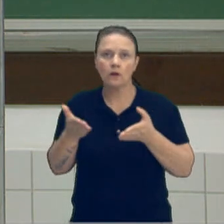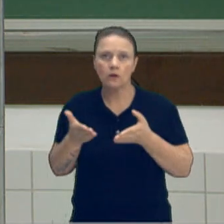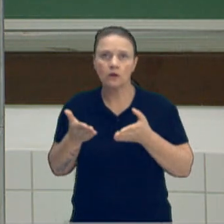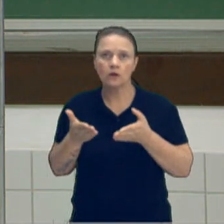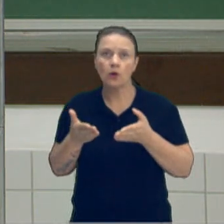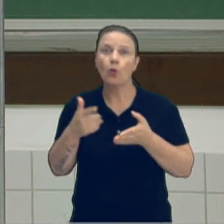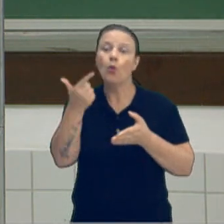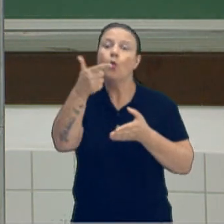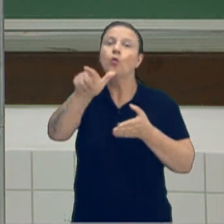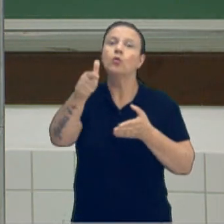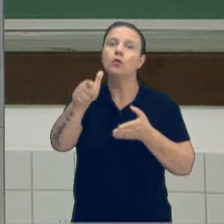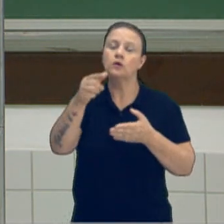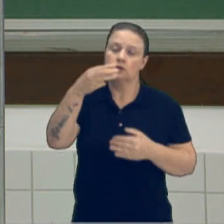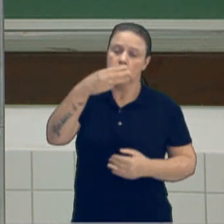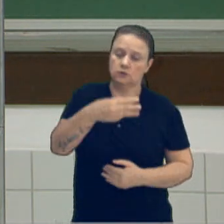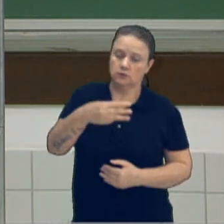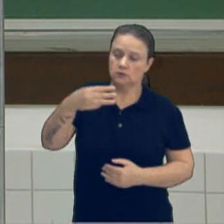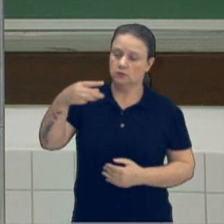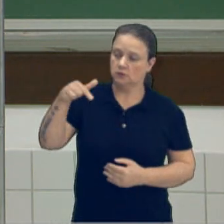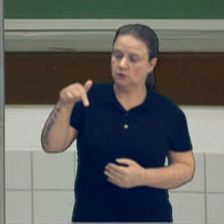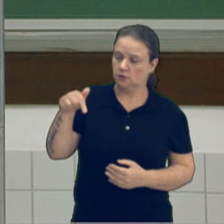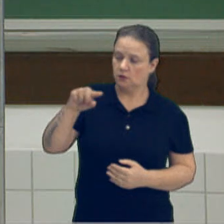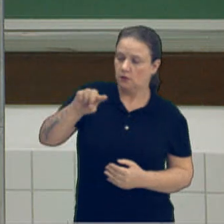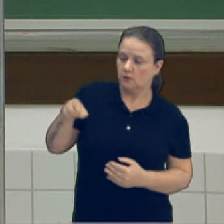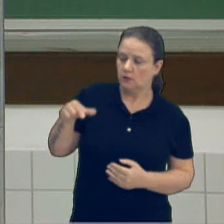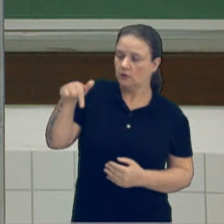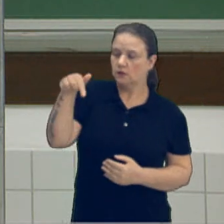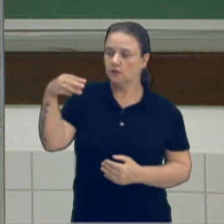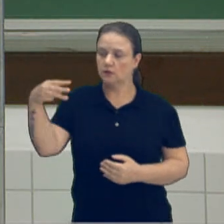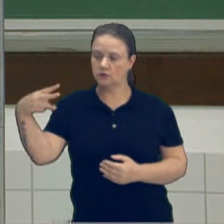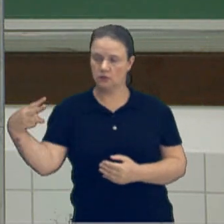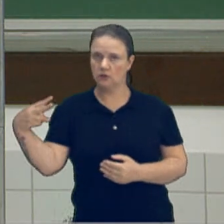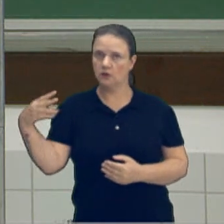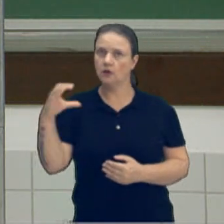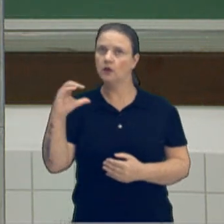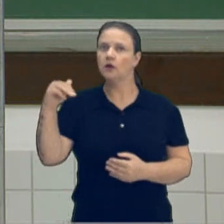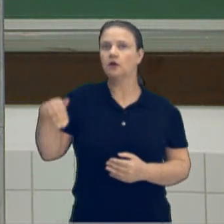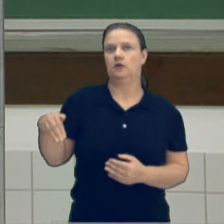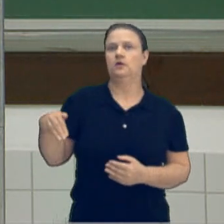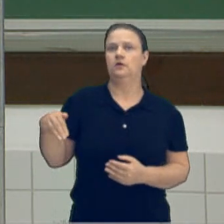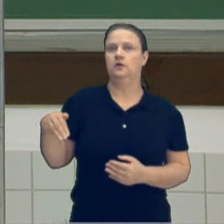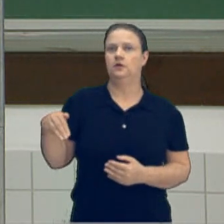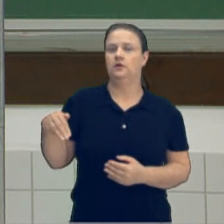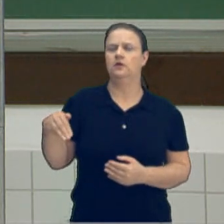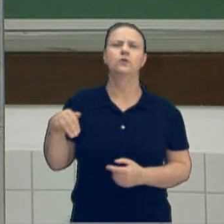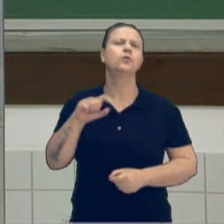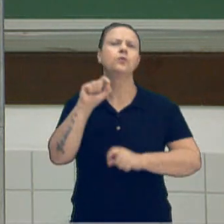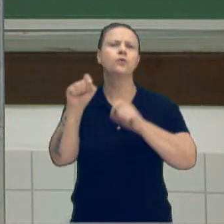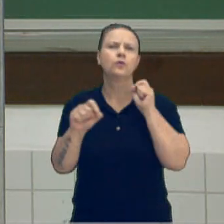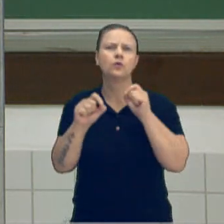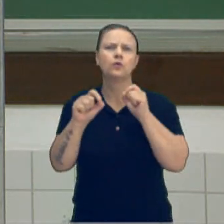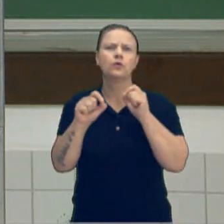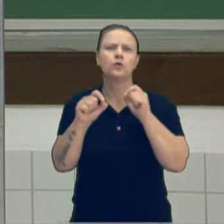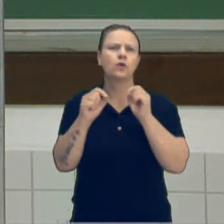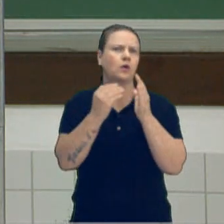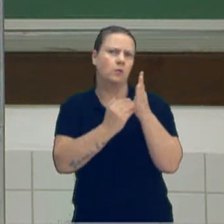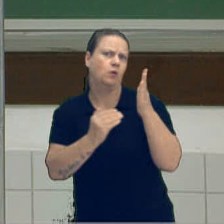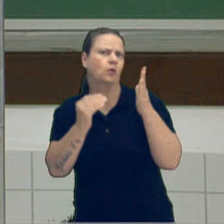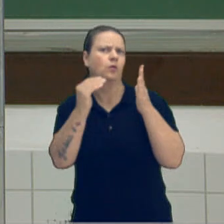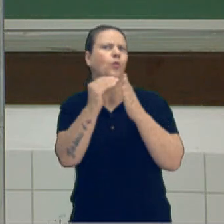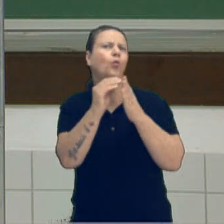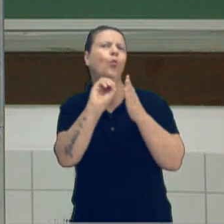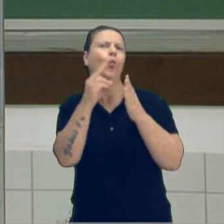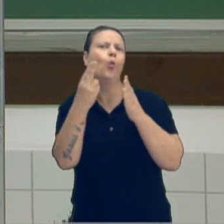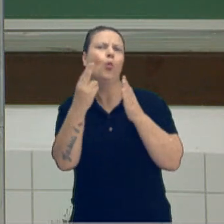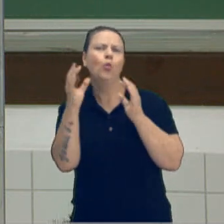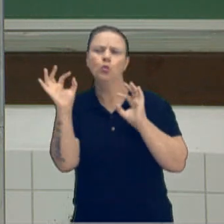ser 37,72 centímetros, tá? Então, daí vai ser o quê? Maior ou menor a distância?